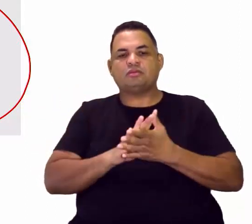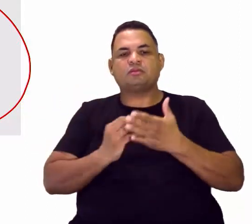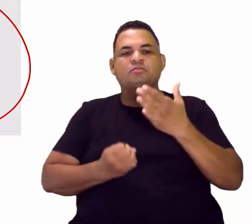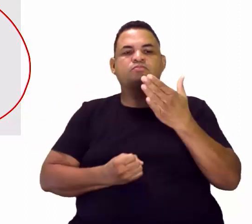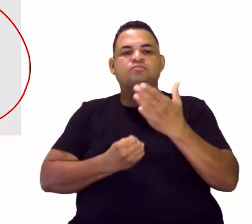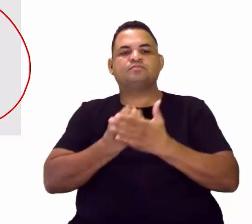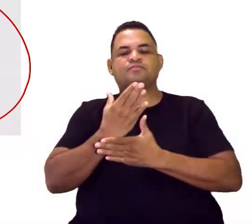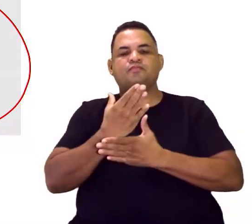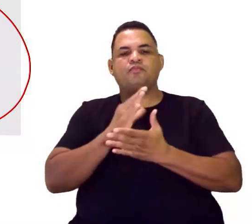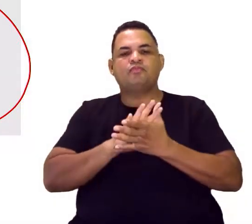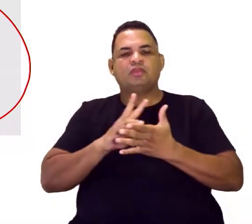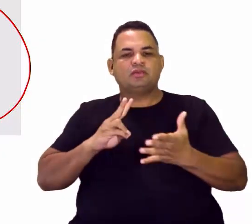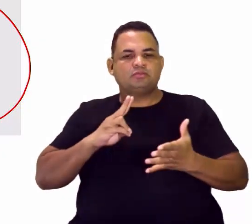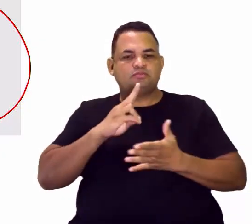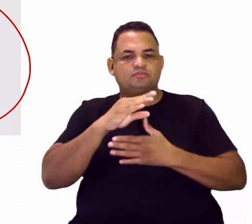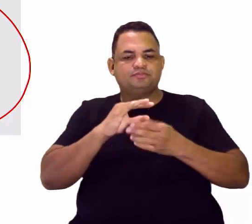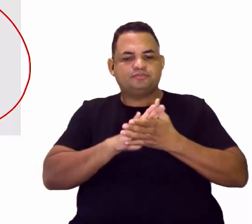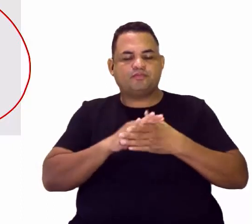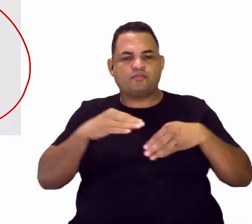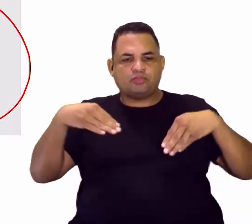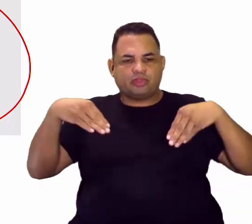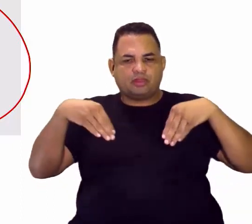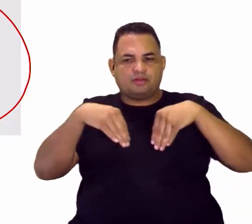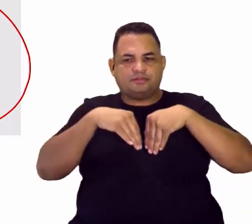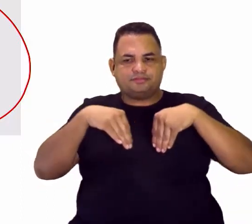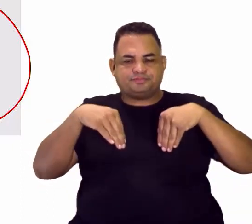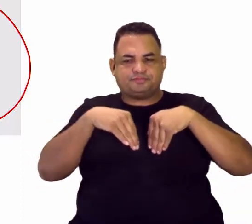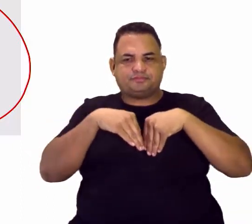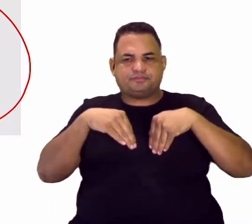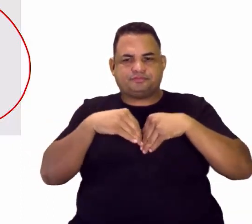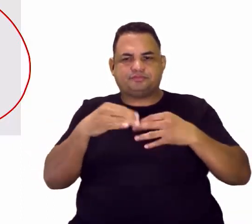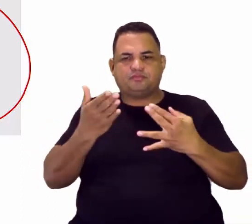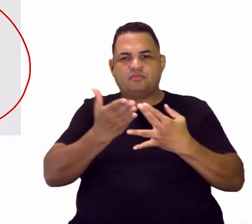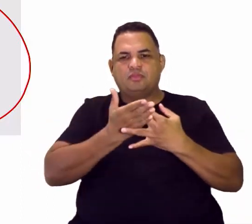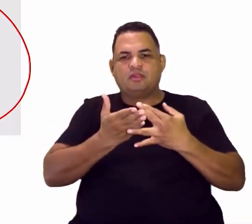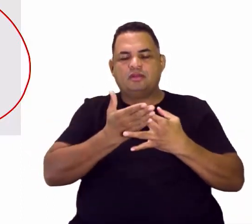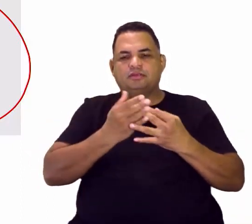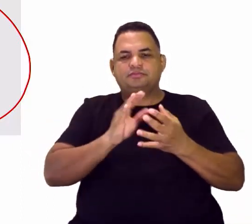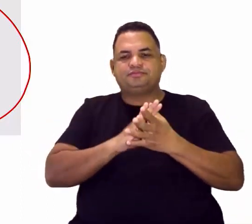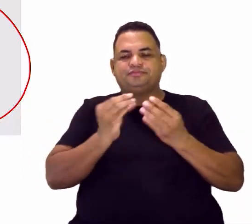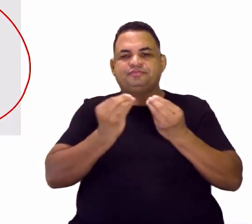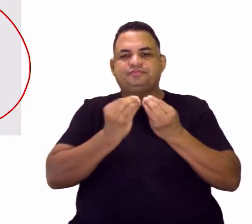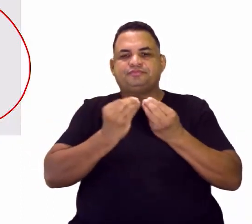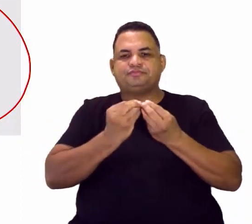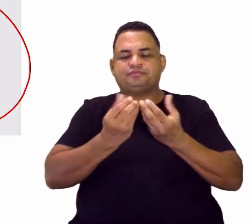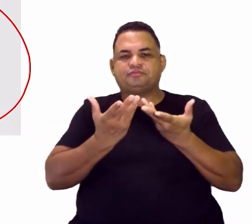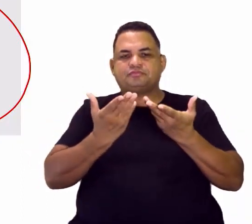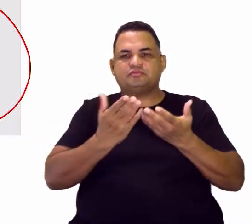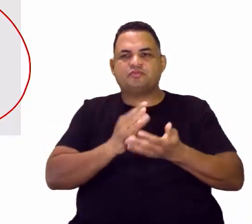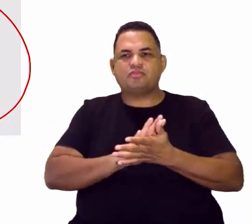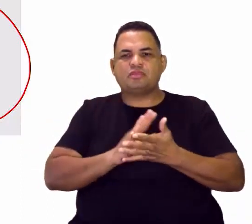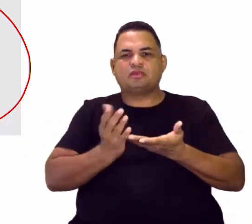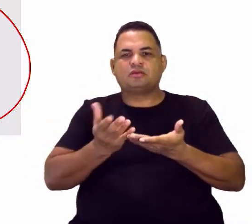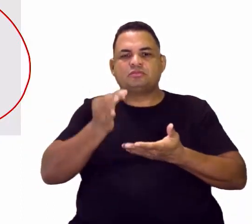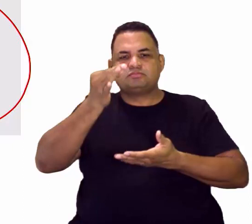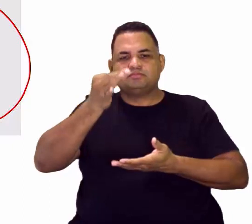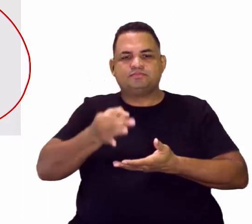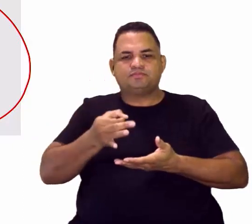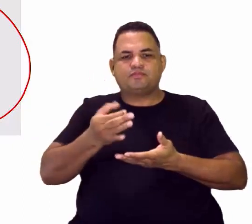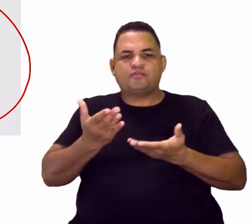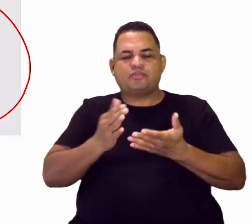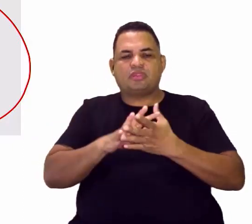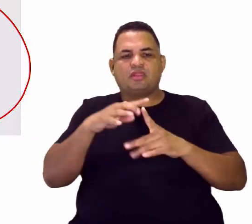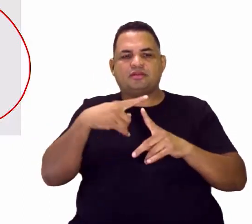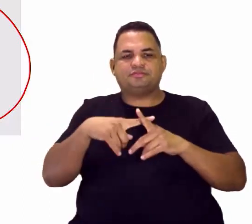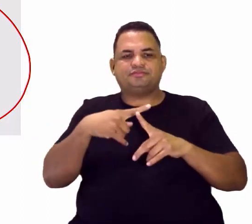uma força de atração entre as moléculas que justifica exatamente